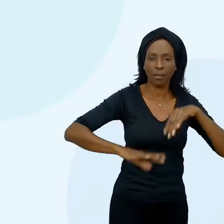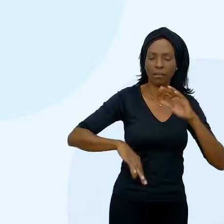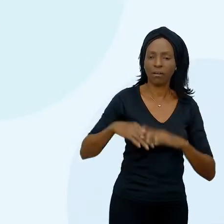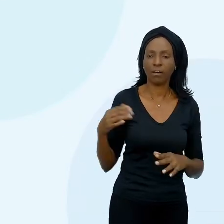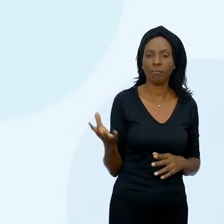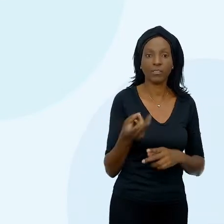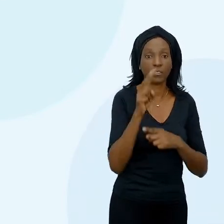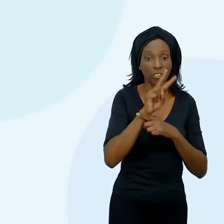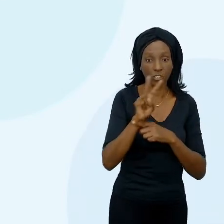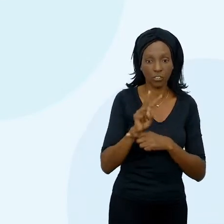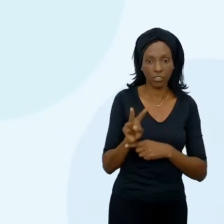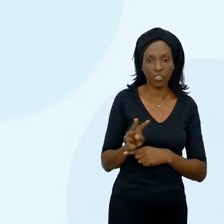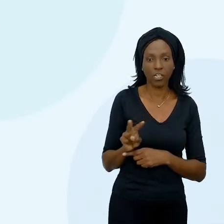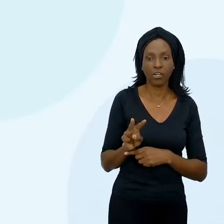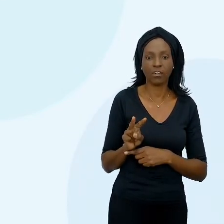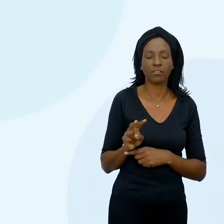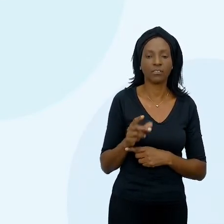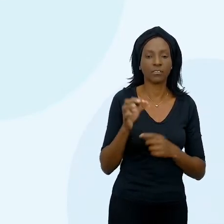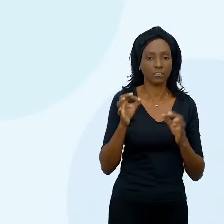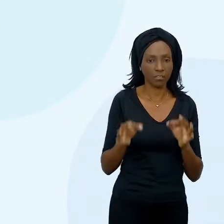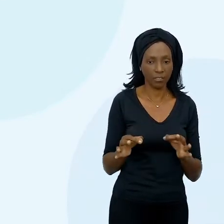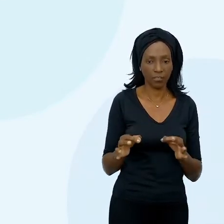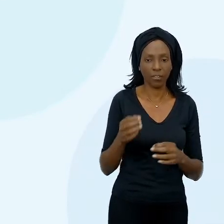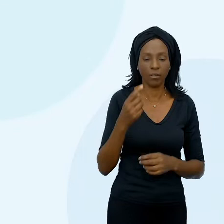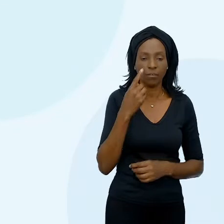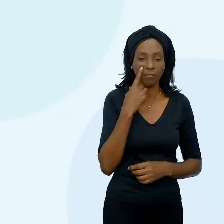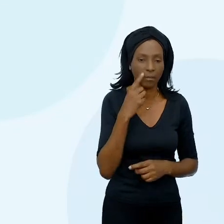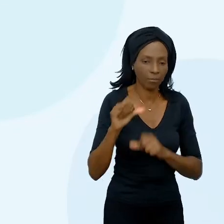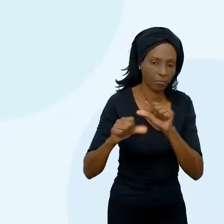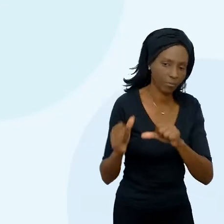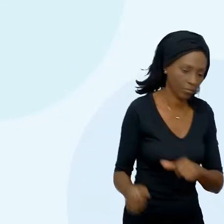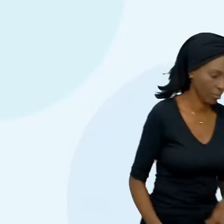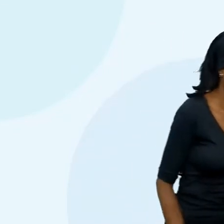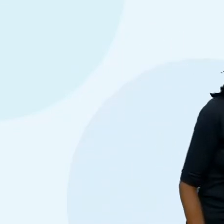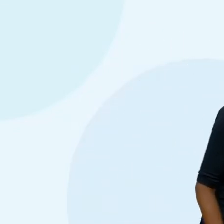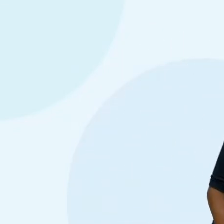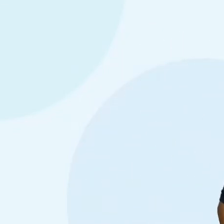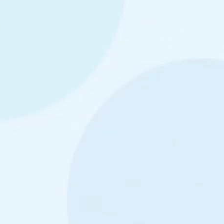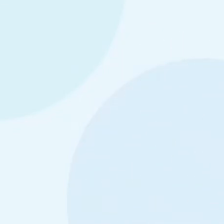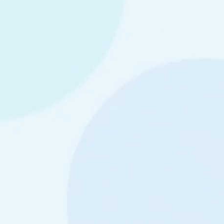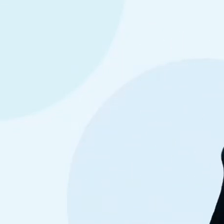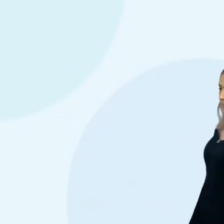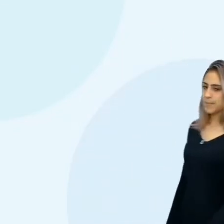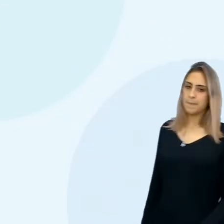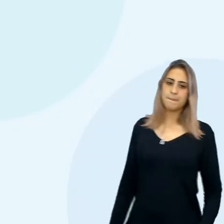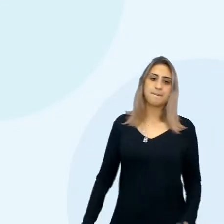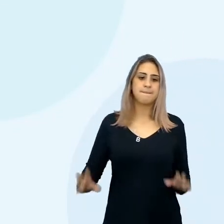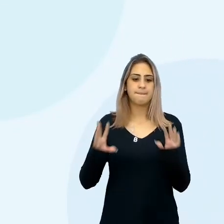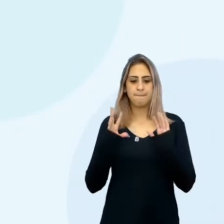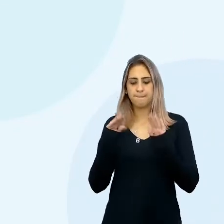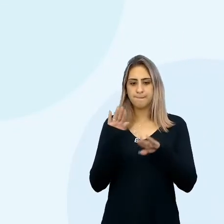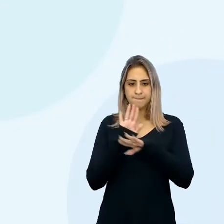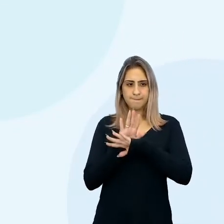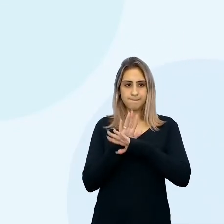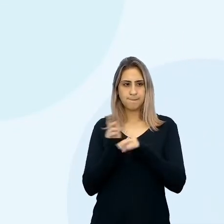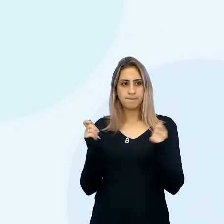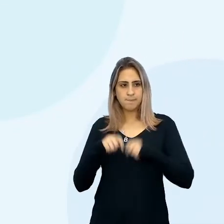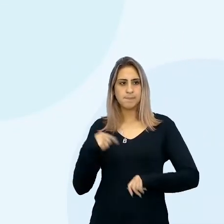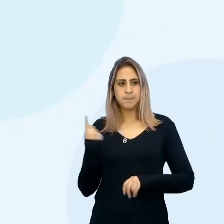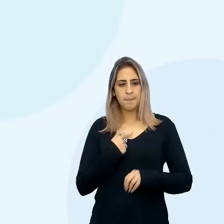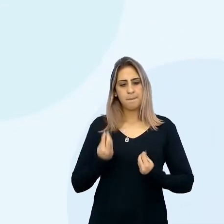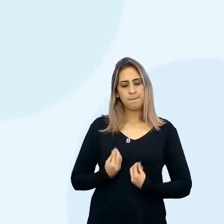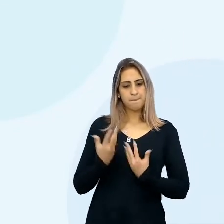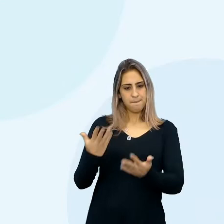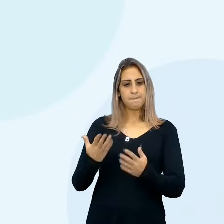de vigilar, tá certo? Bom, dentre todos os atributos possíveis que poderíamos dar, né,